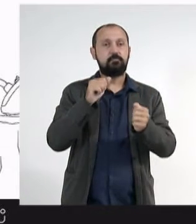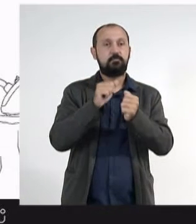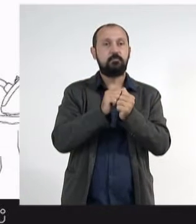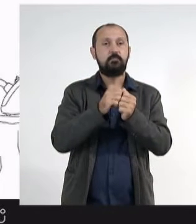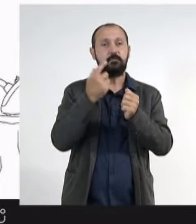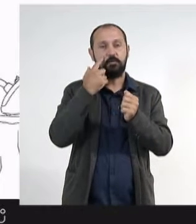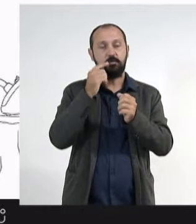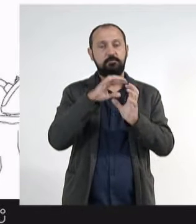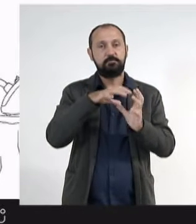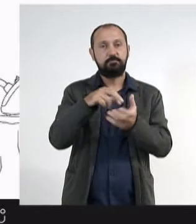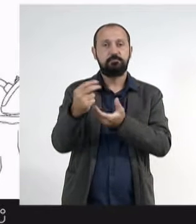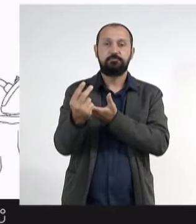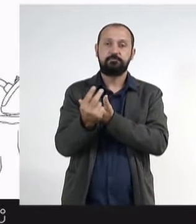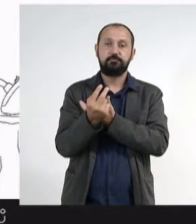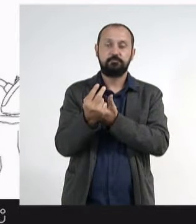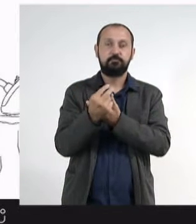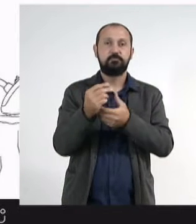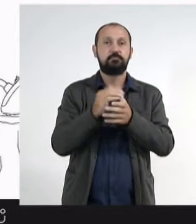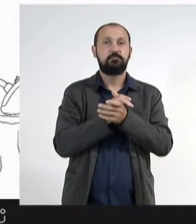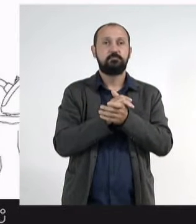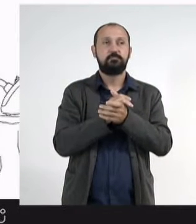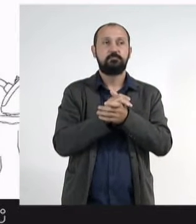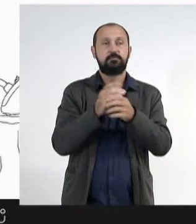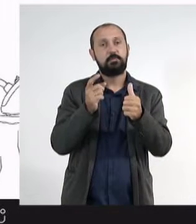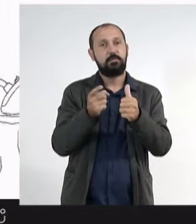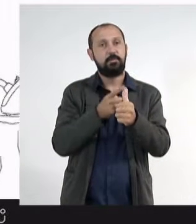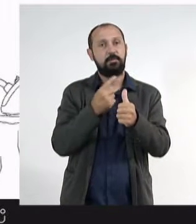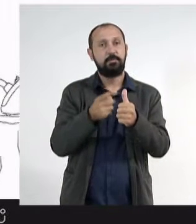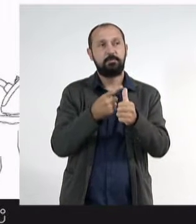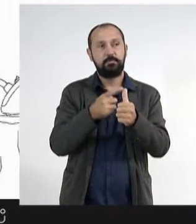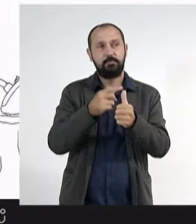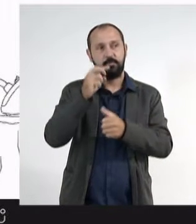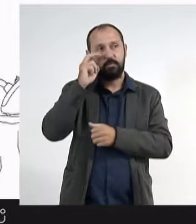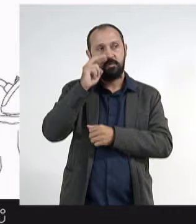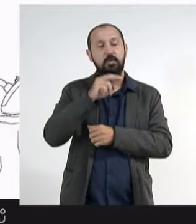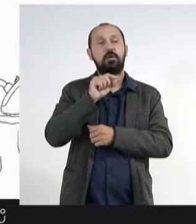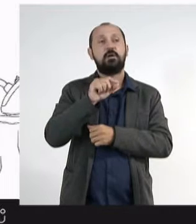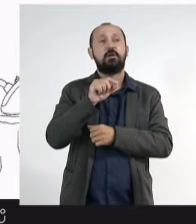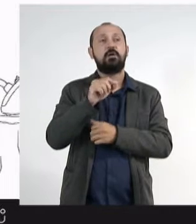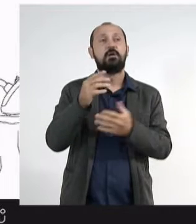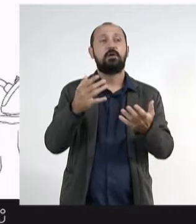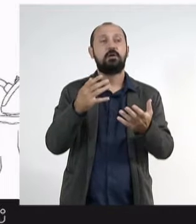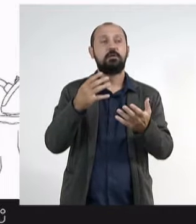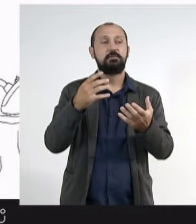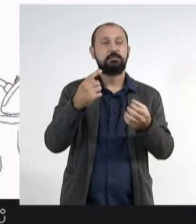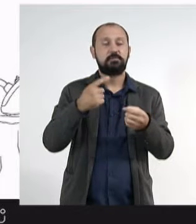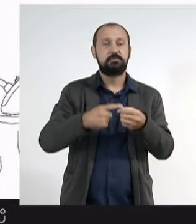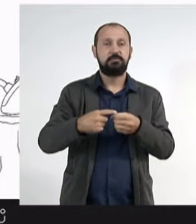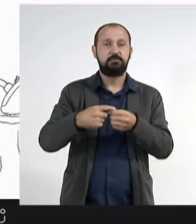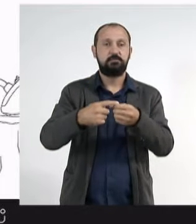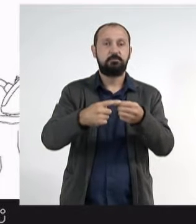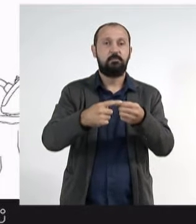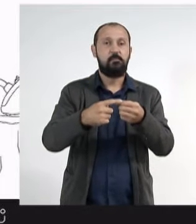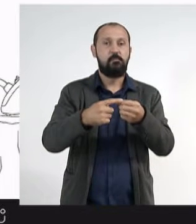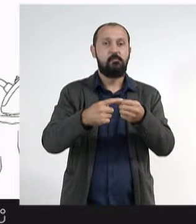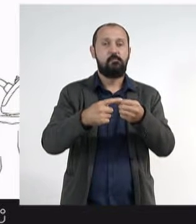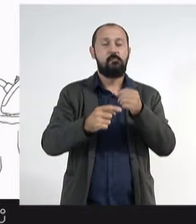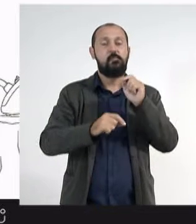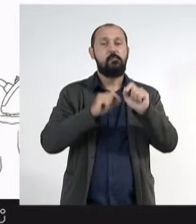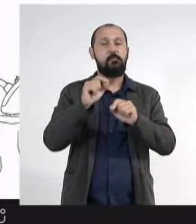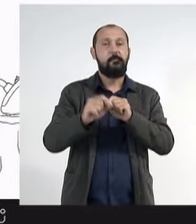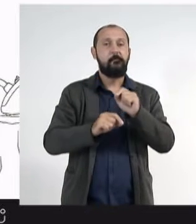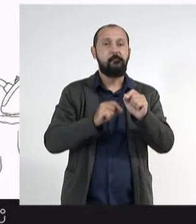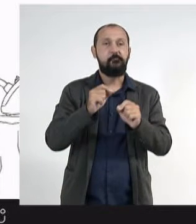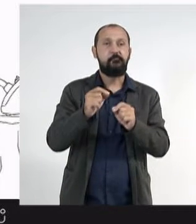essa sustentabilidade. Em primeiro lugar, é importante ter um olhar sobre toda a cidade, em